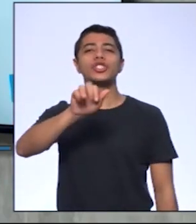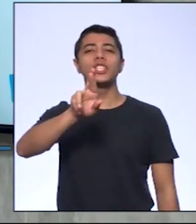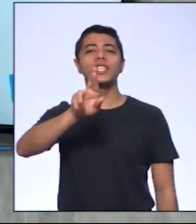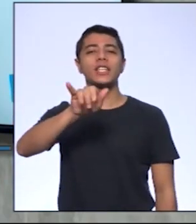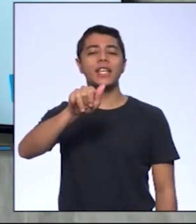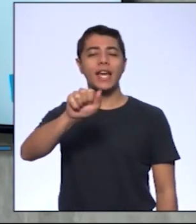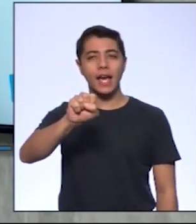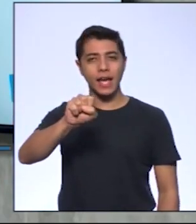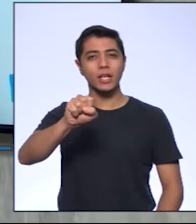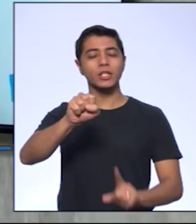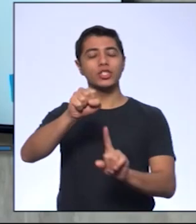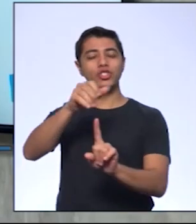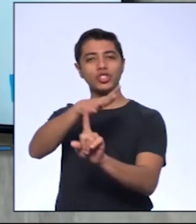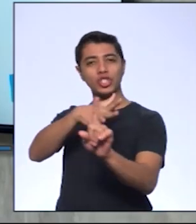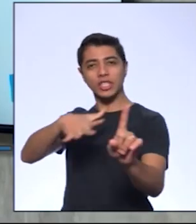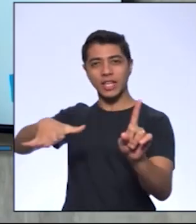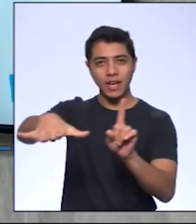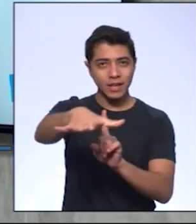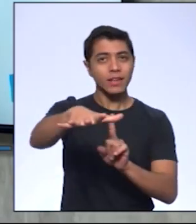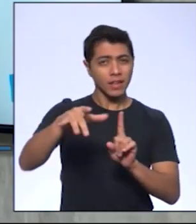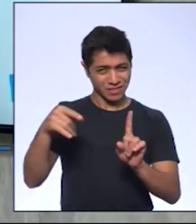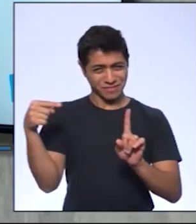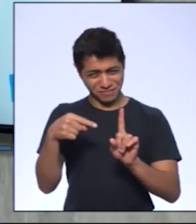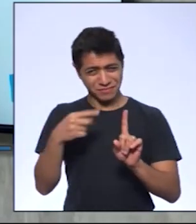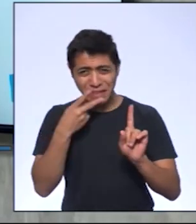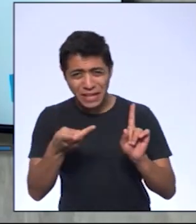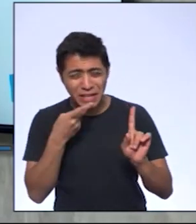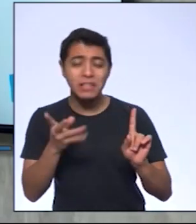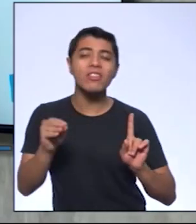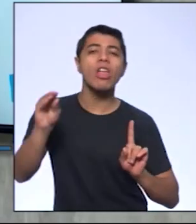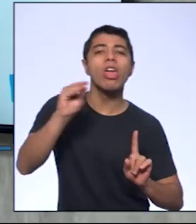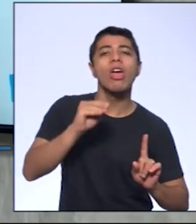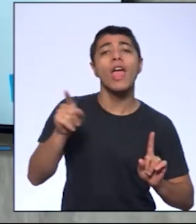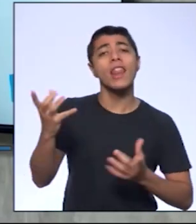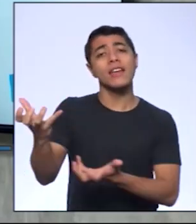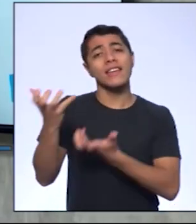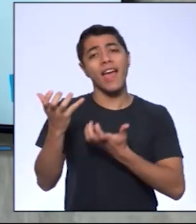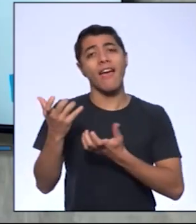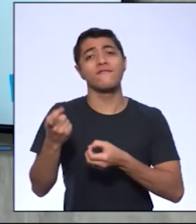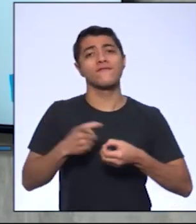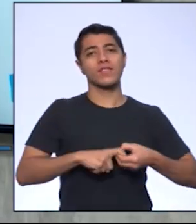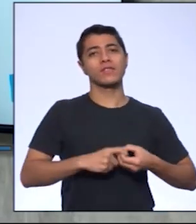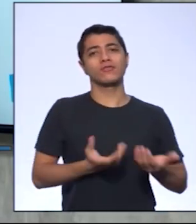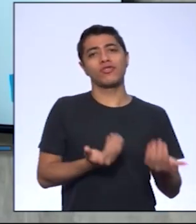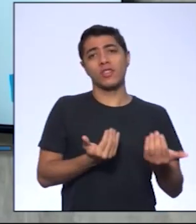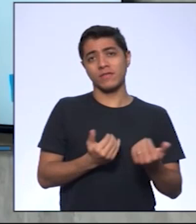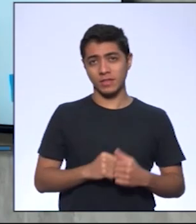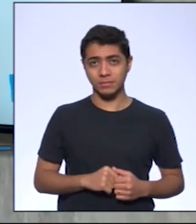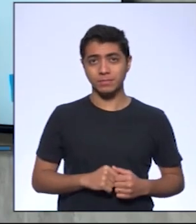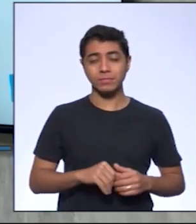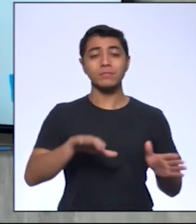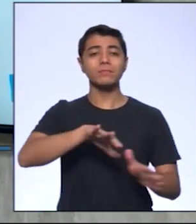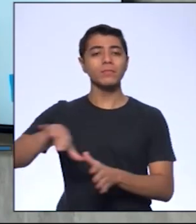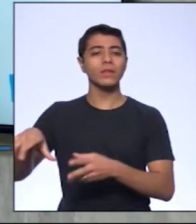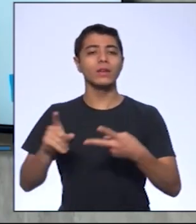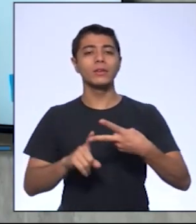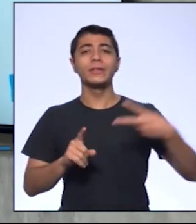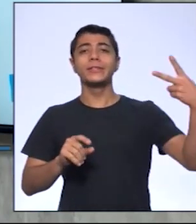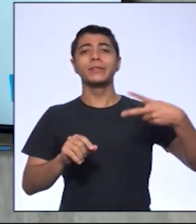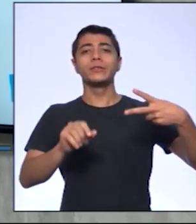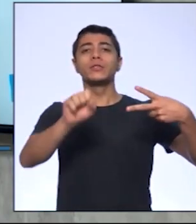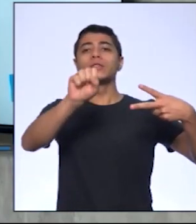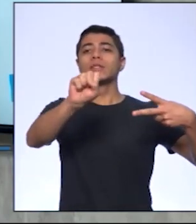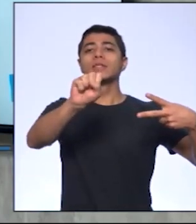É a fala buscando essa condição. Isso é bem legal, tá? Sexo. Aqui eu estou trabalhando com a ideia do